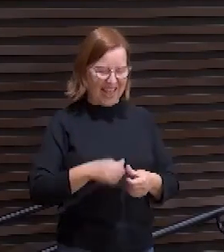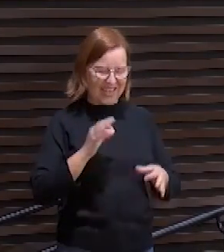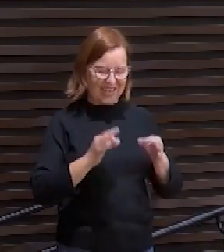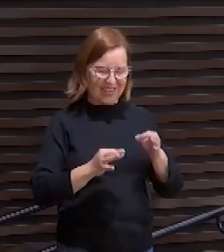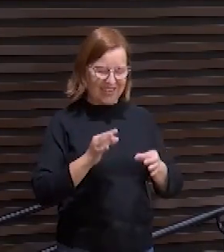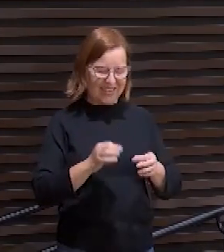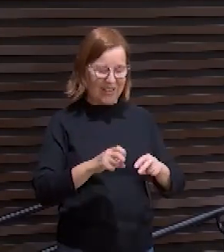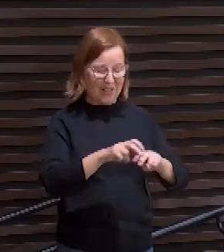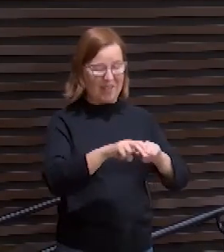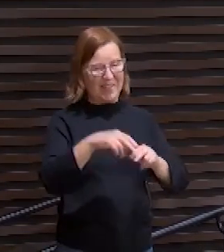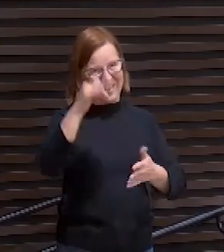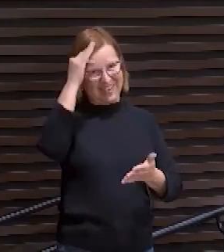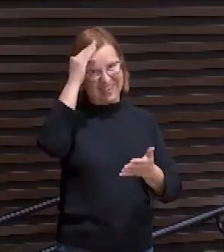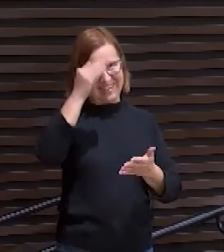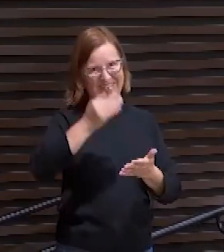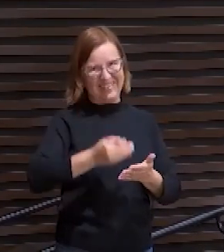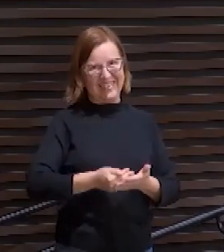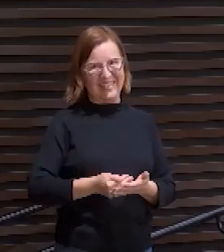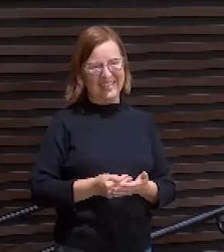pela fé.